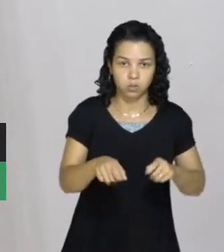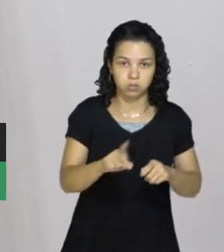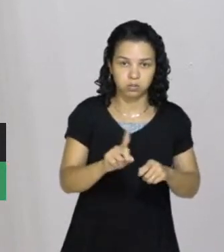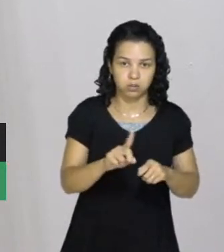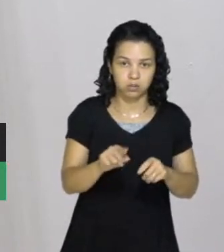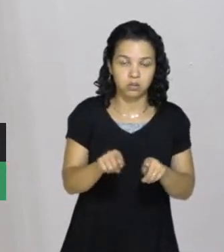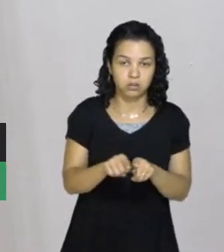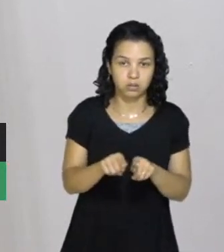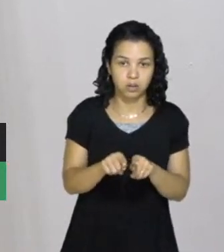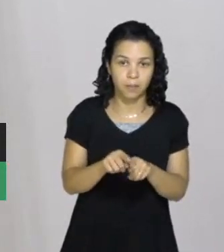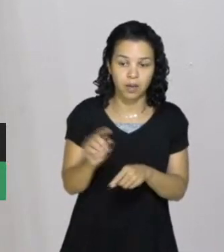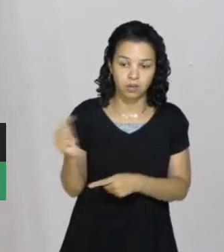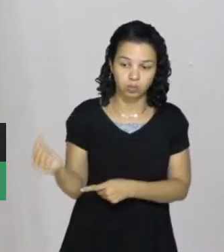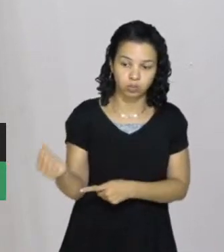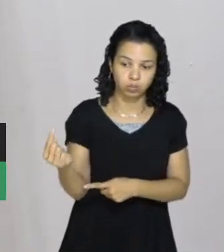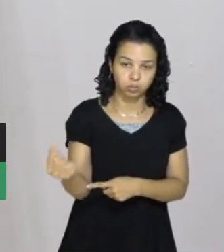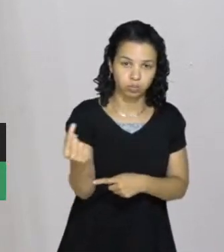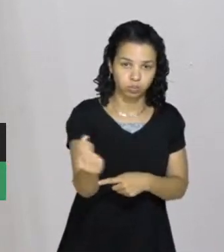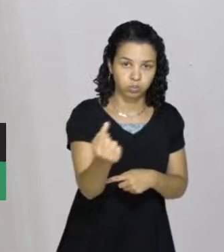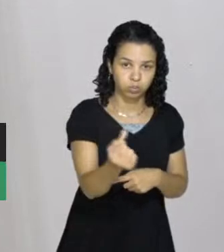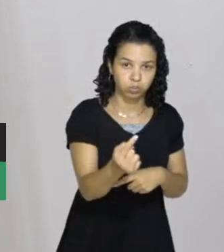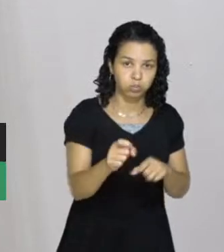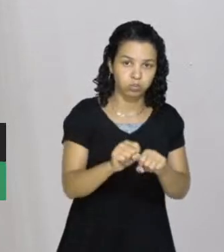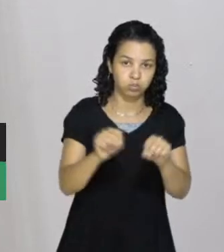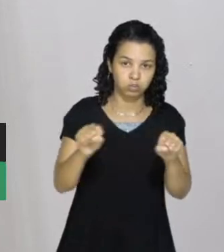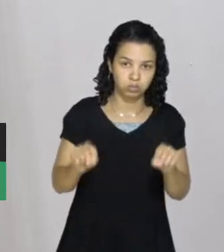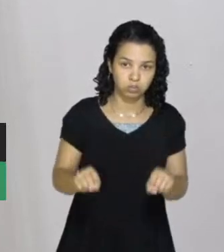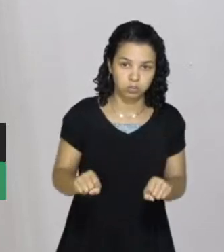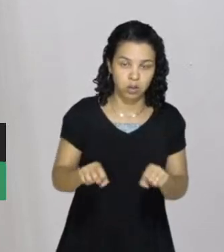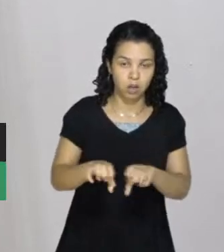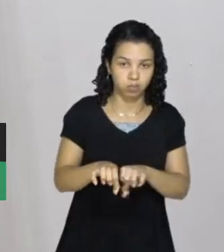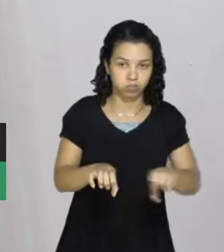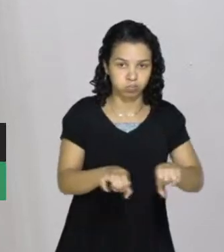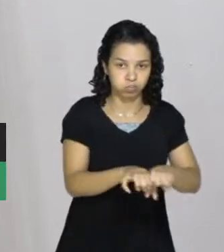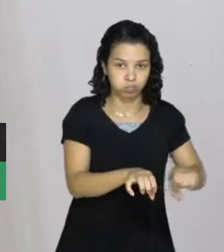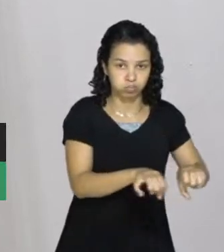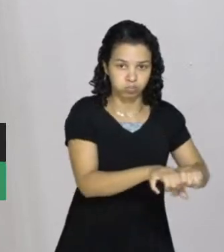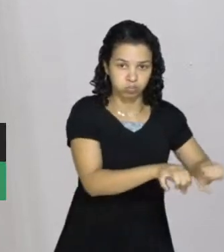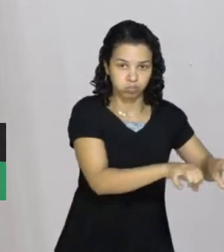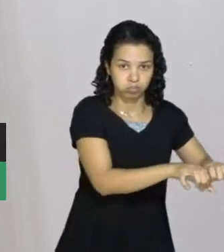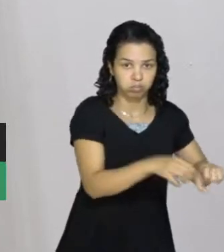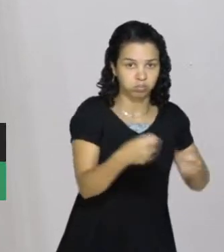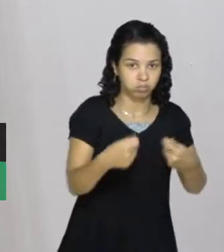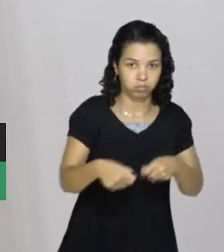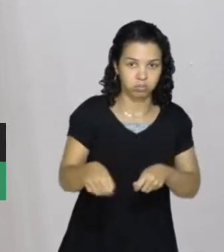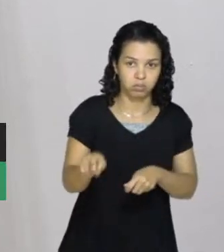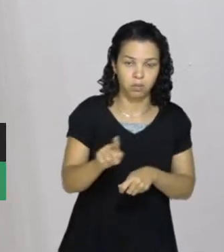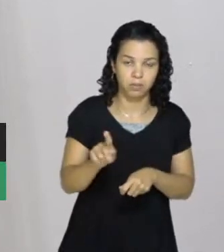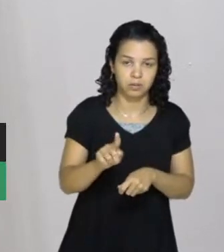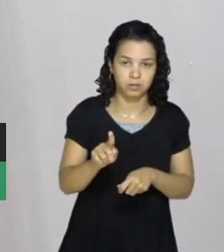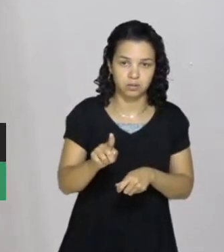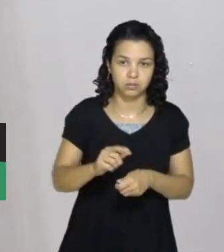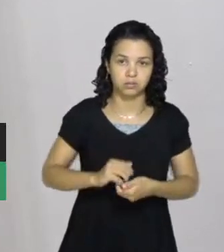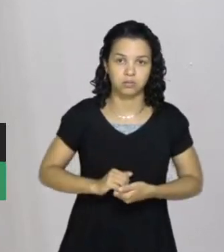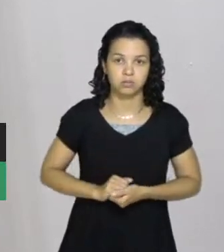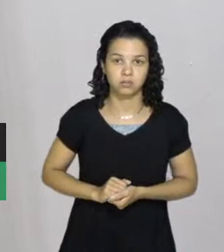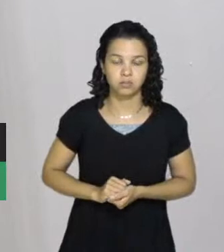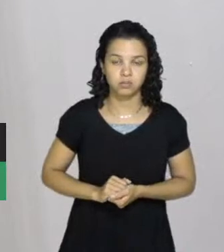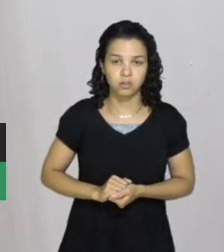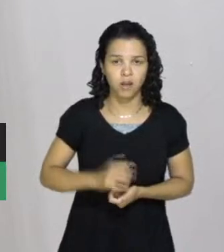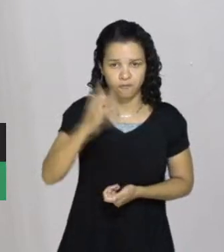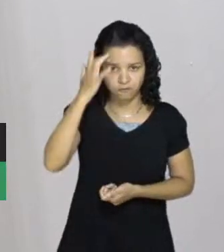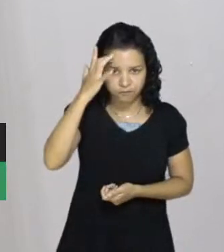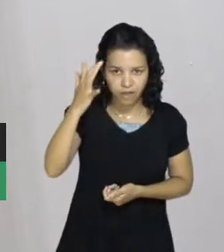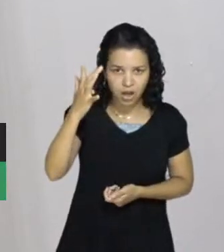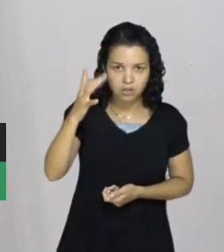para as áreas rurais também não precisa de rede. A solução não é fácil mas não